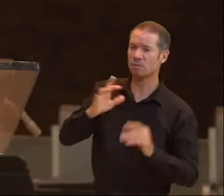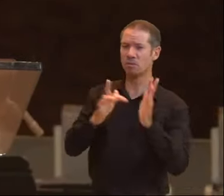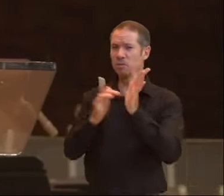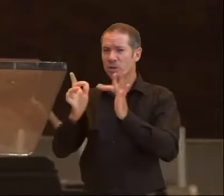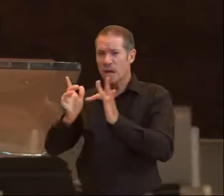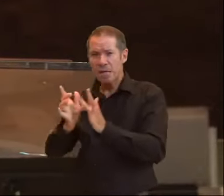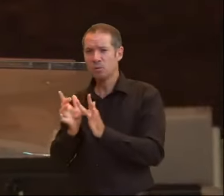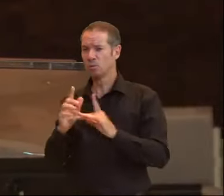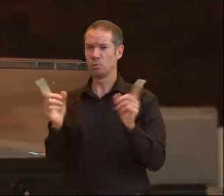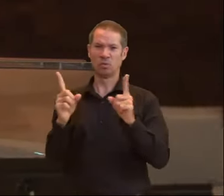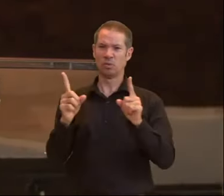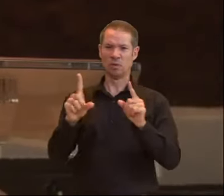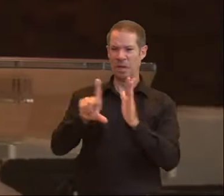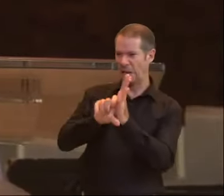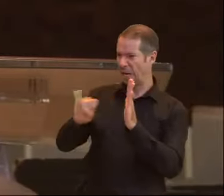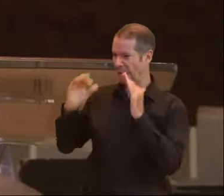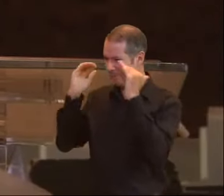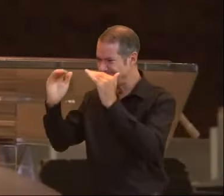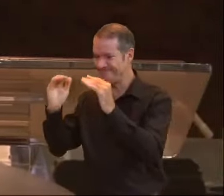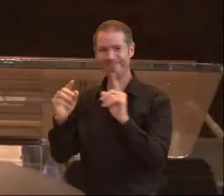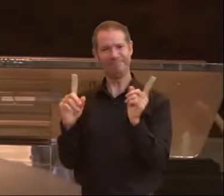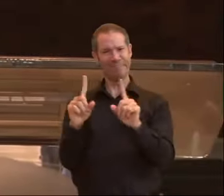Jesus não quebrava a lei,